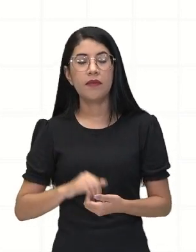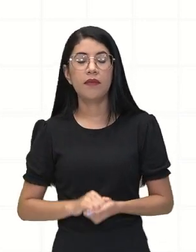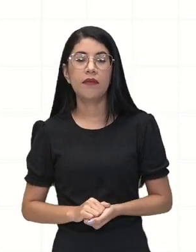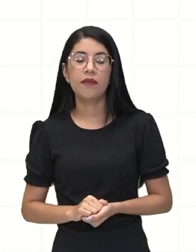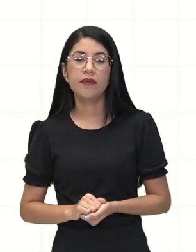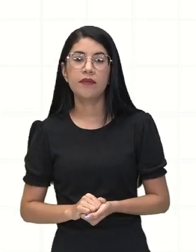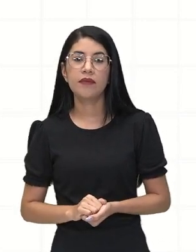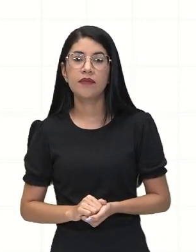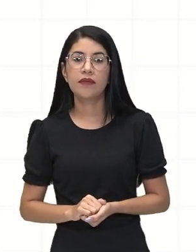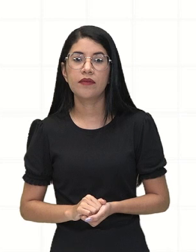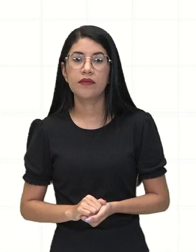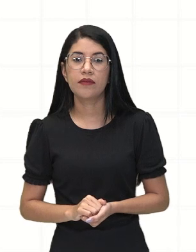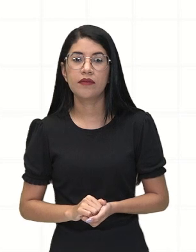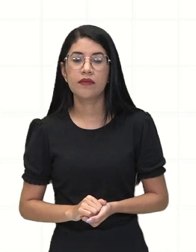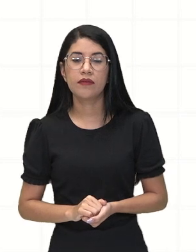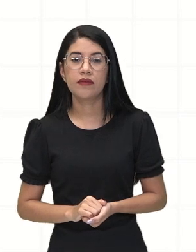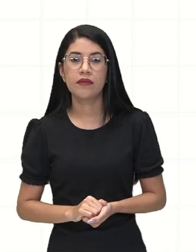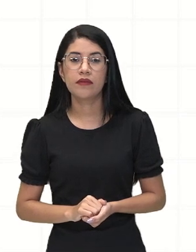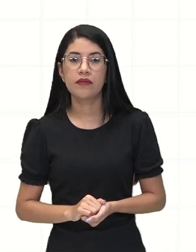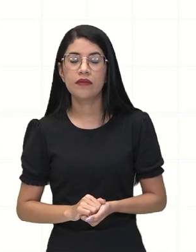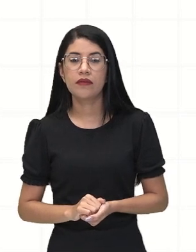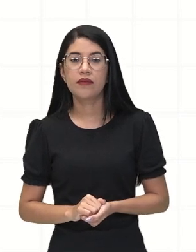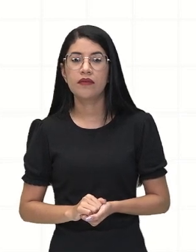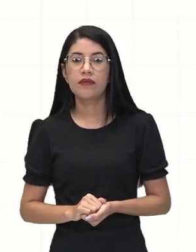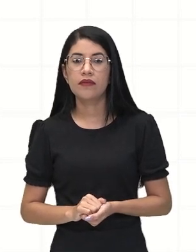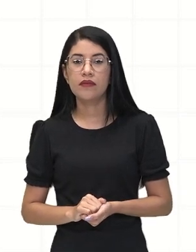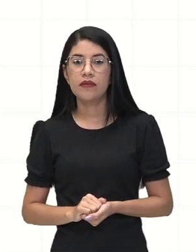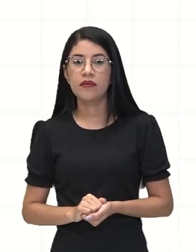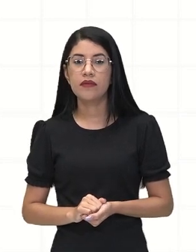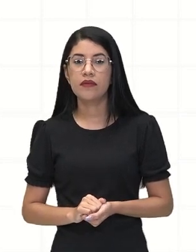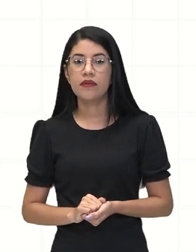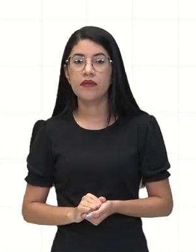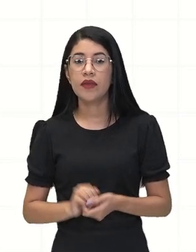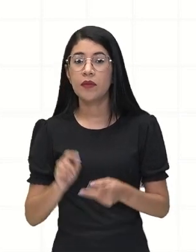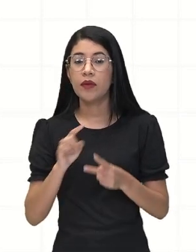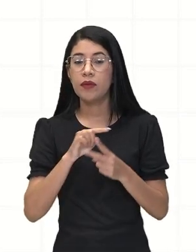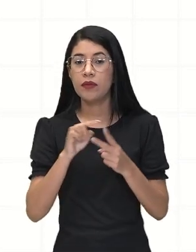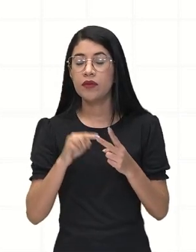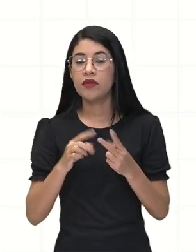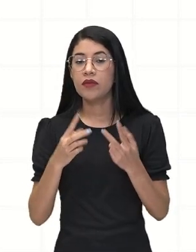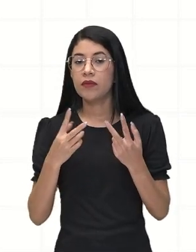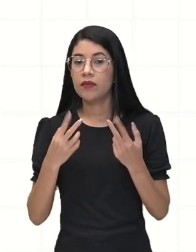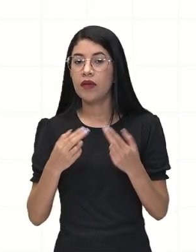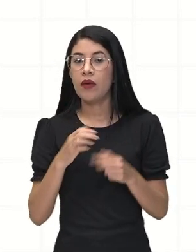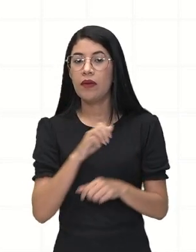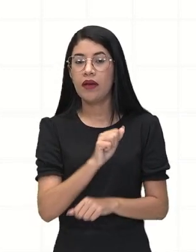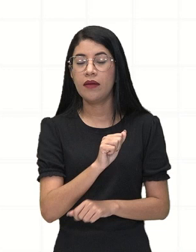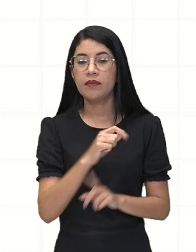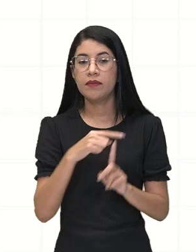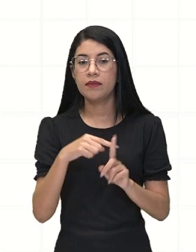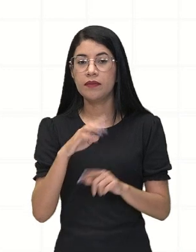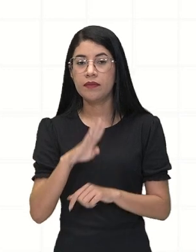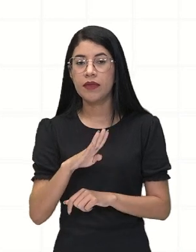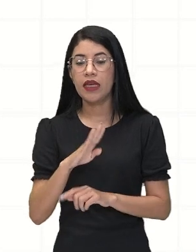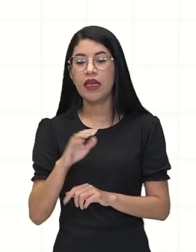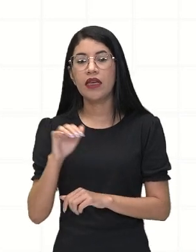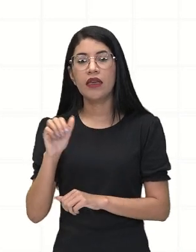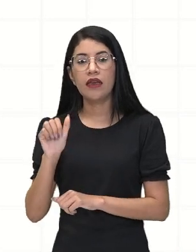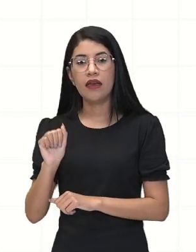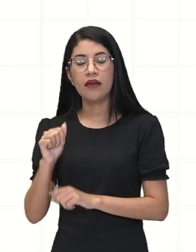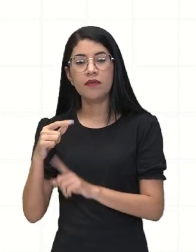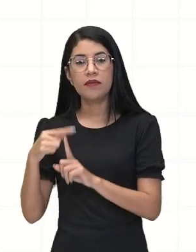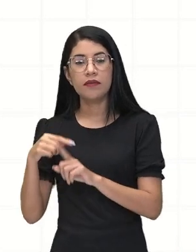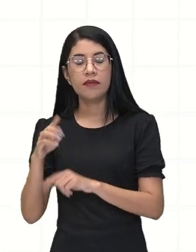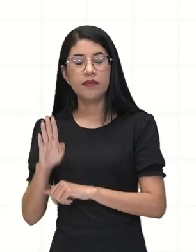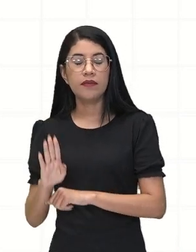Tudo bem? Então, a soma AB, ela é comum nos dois lados da soma, aqui nas duas parcelas da